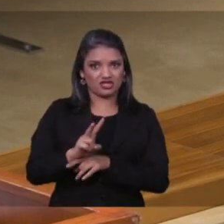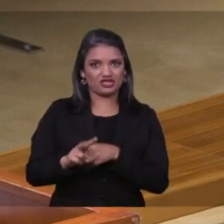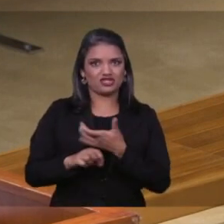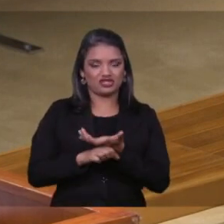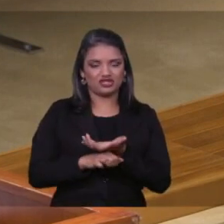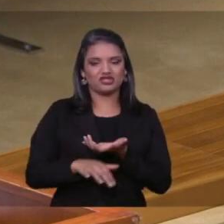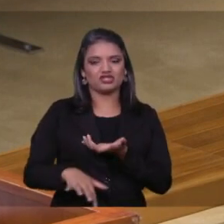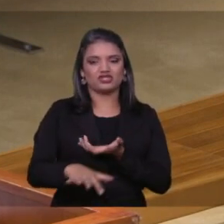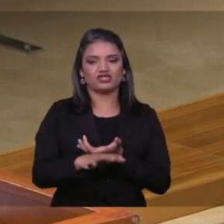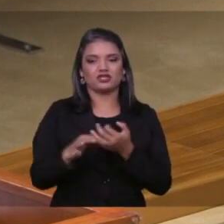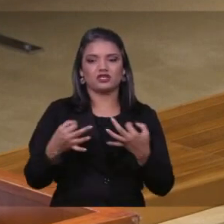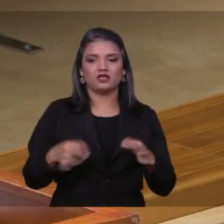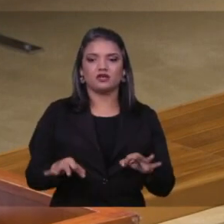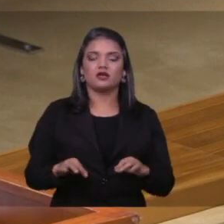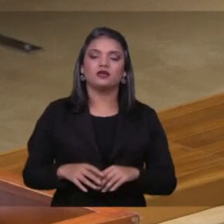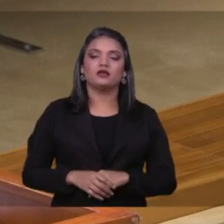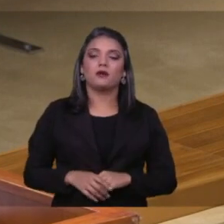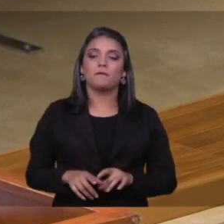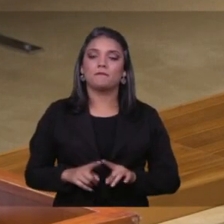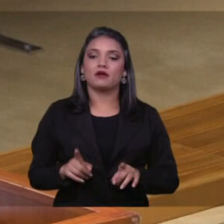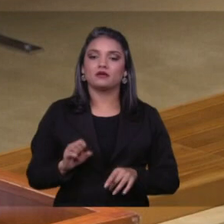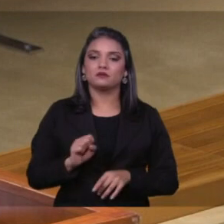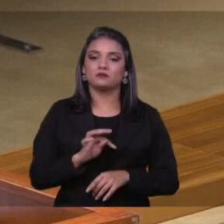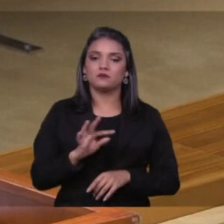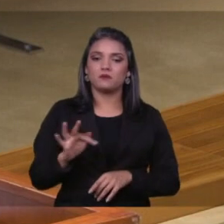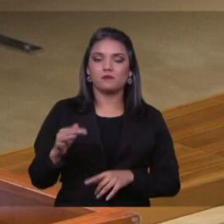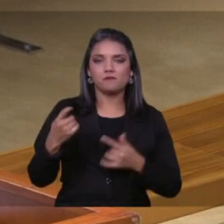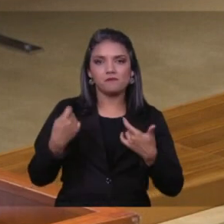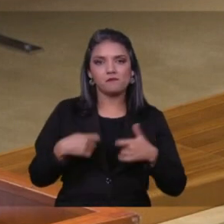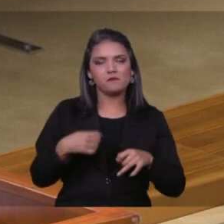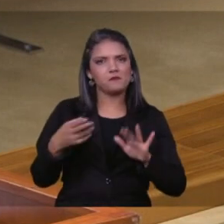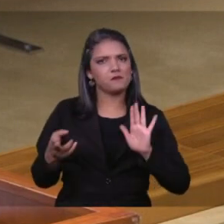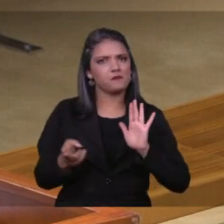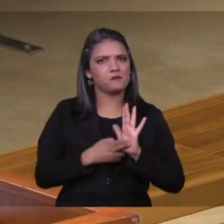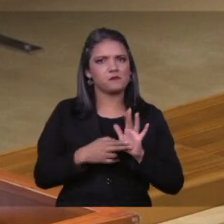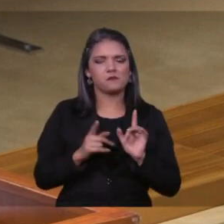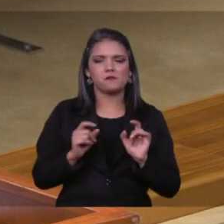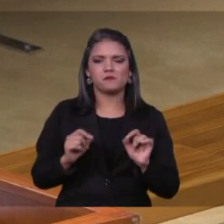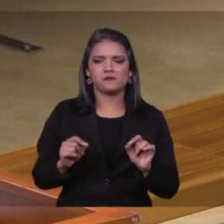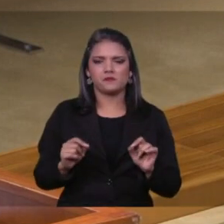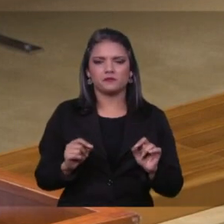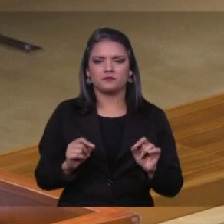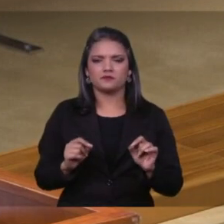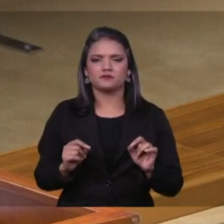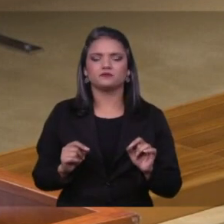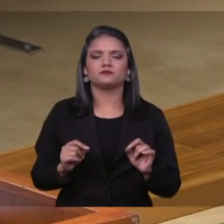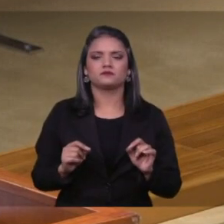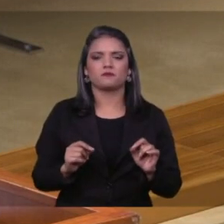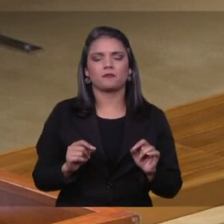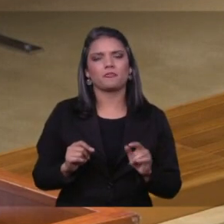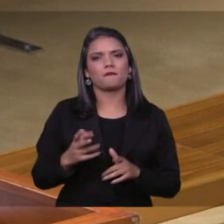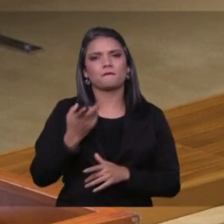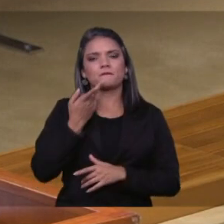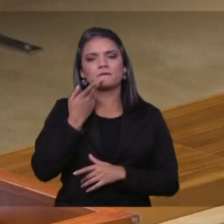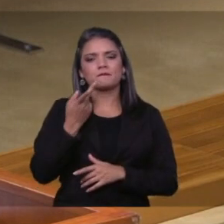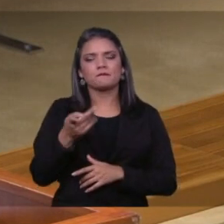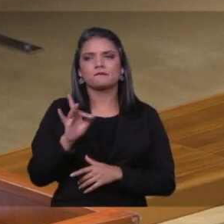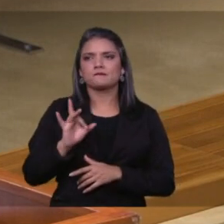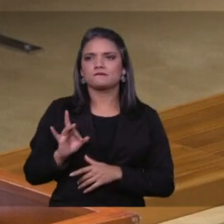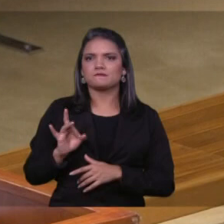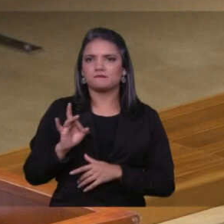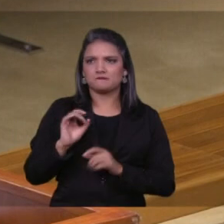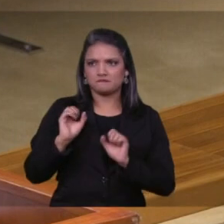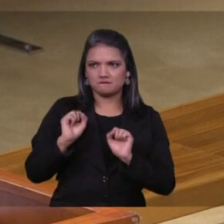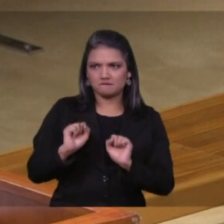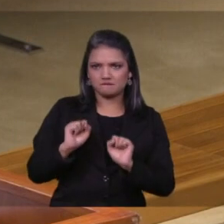preciso, por fim, que o Supremo reconheça, reafirmando, dizendo, por certo, o óbvio, de que somente é permitida